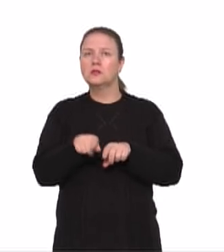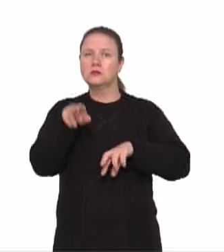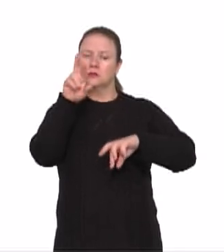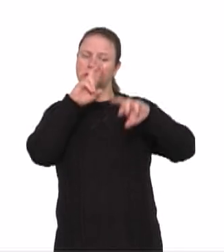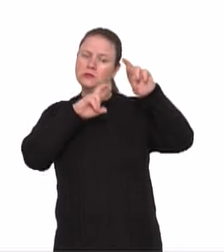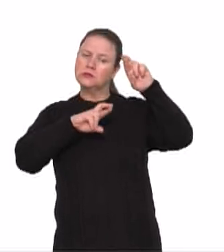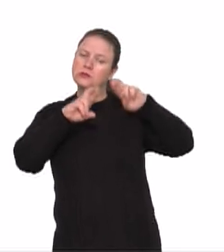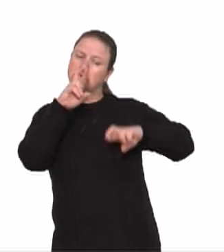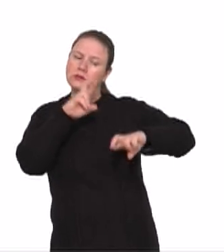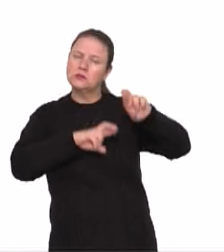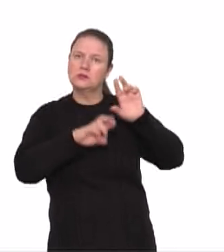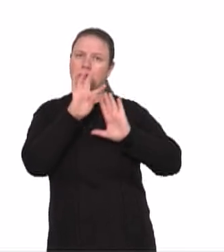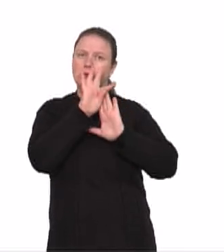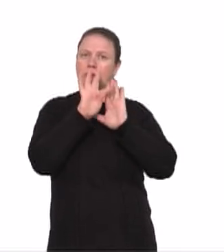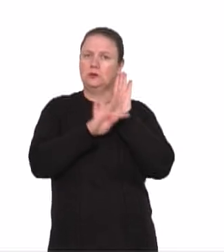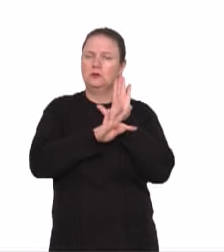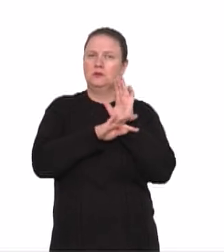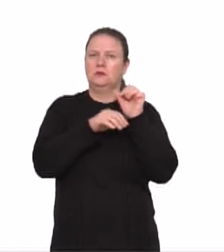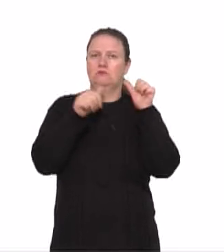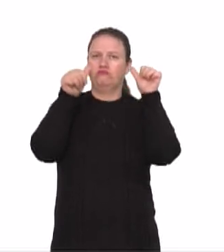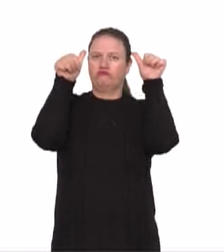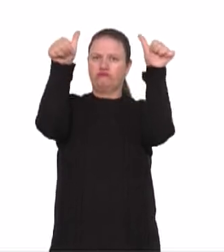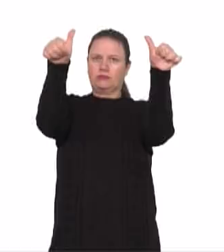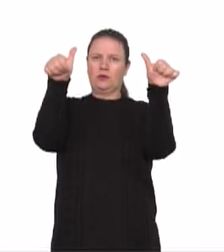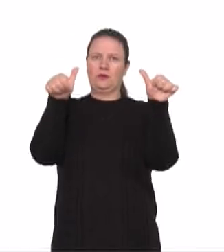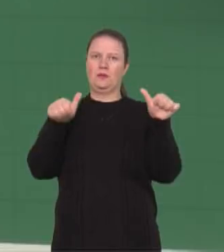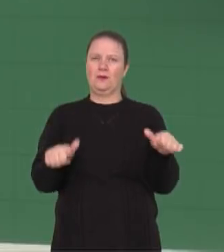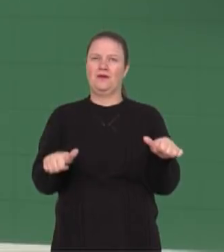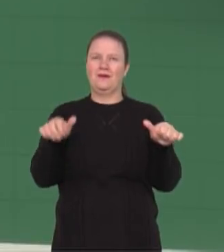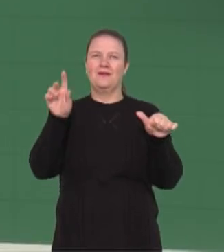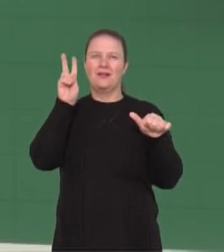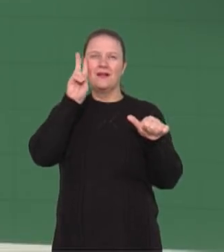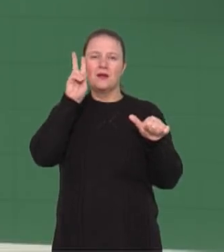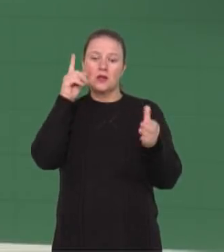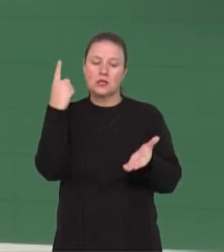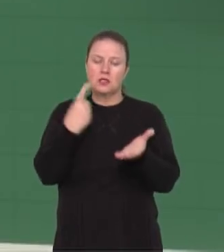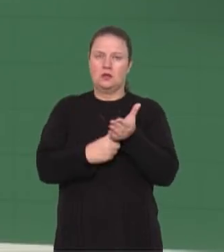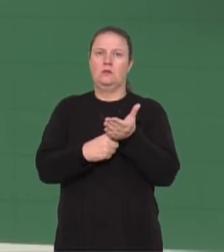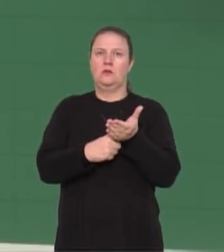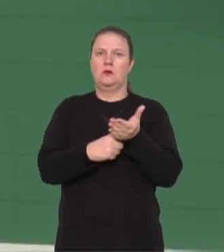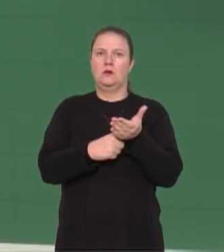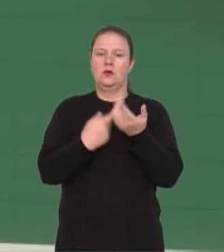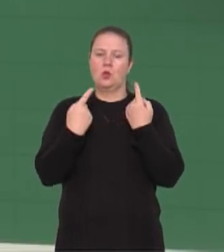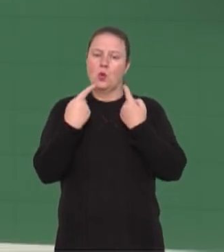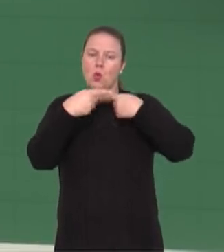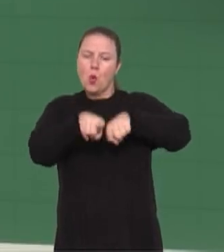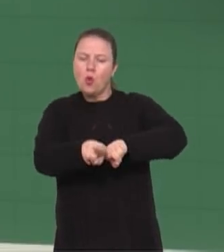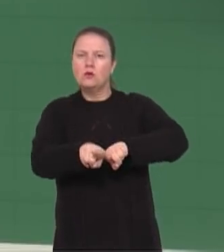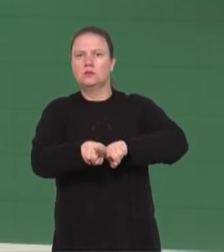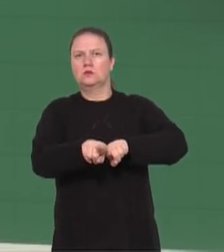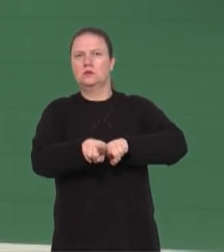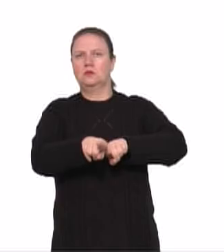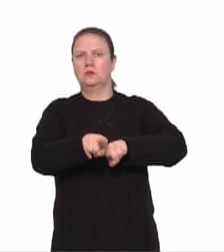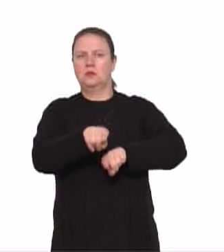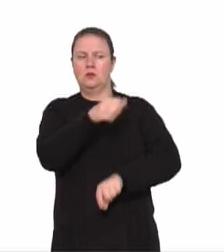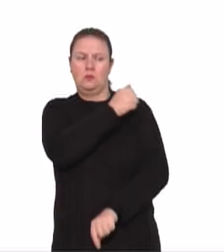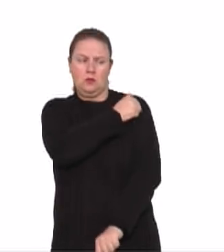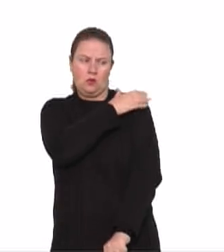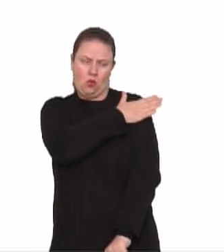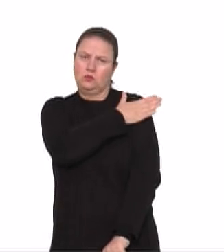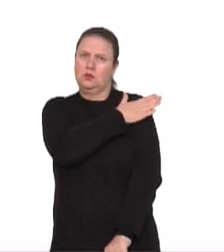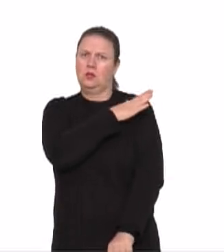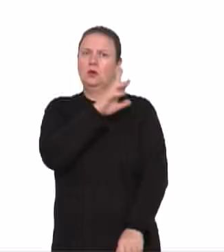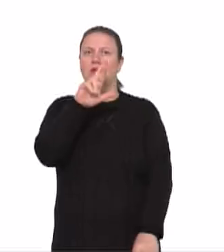um texto, um cartaz de uma campanha publicitária contra o racismo, onde se utilizava bastante